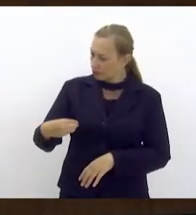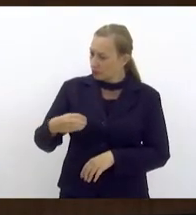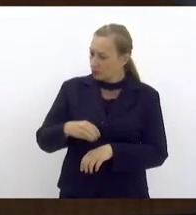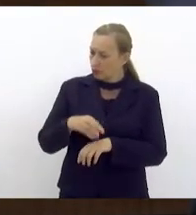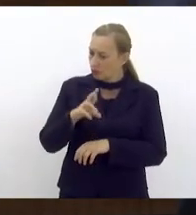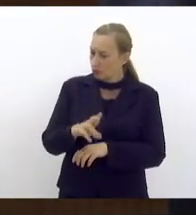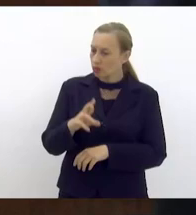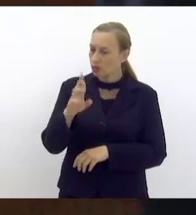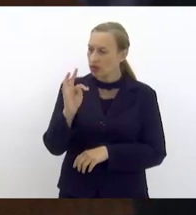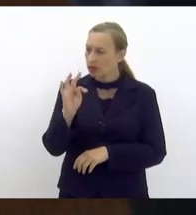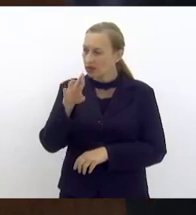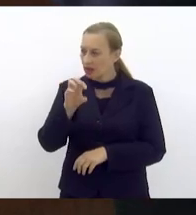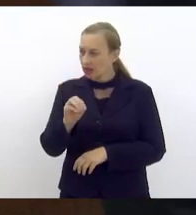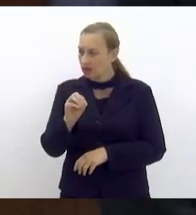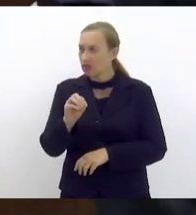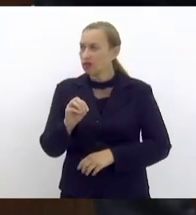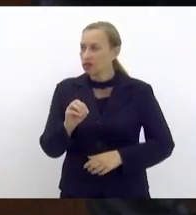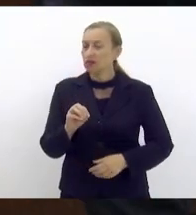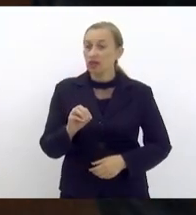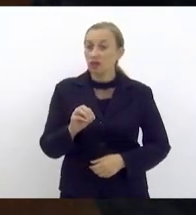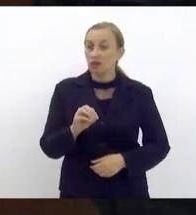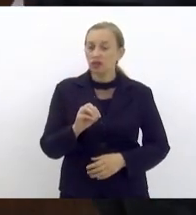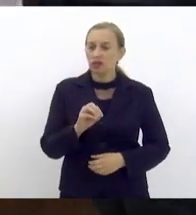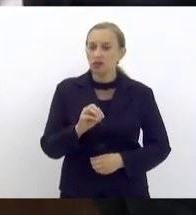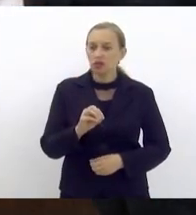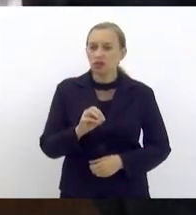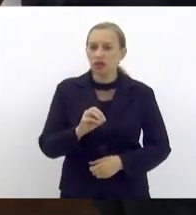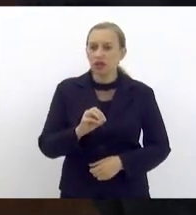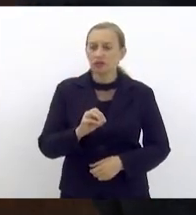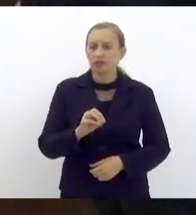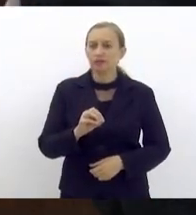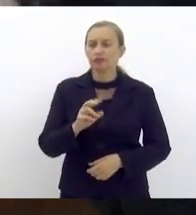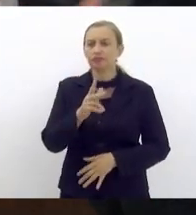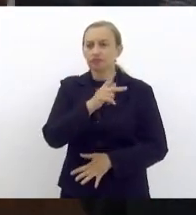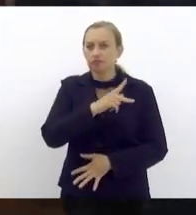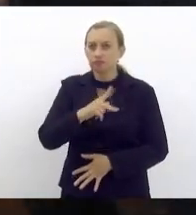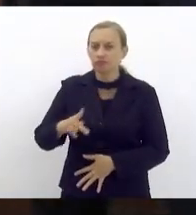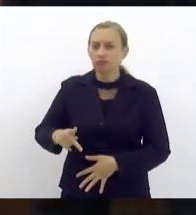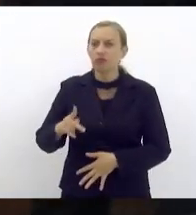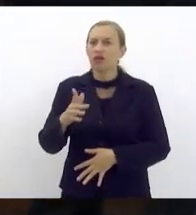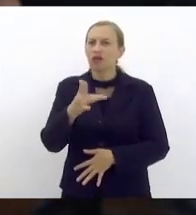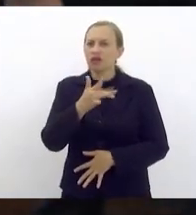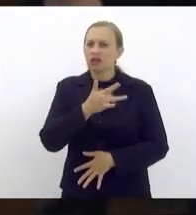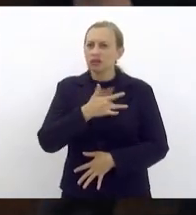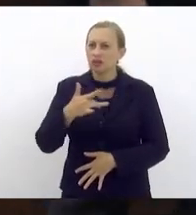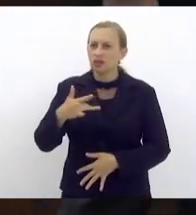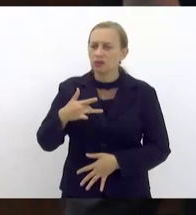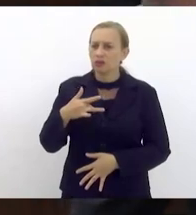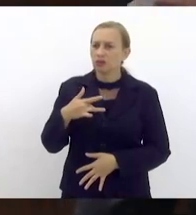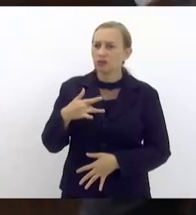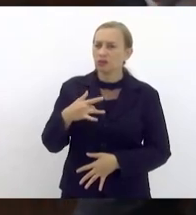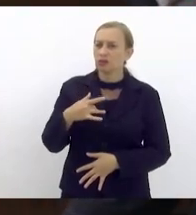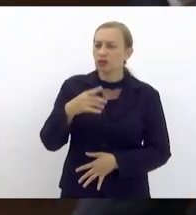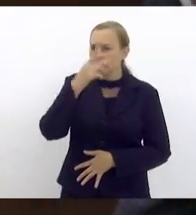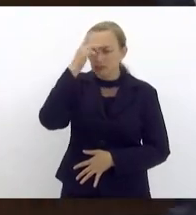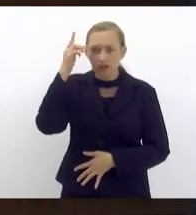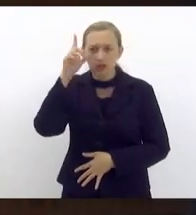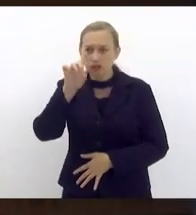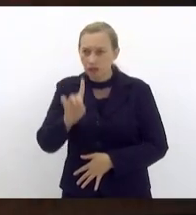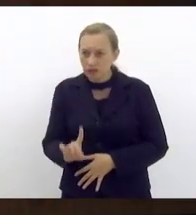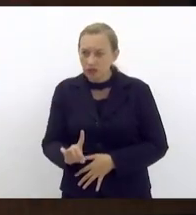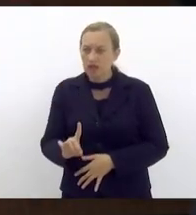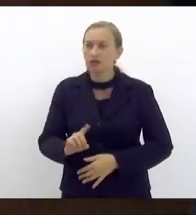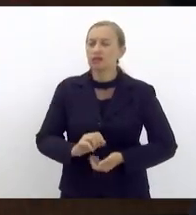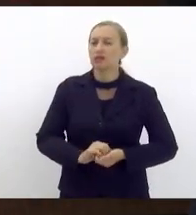Paula hoje ele está como vice-presidente para a saúde pcd pessoas com